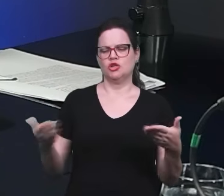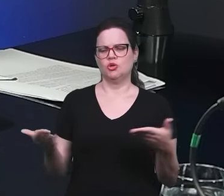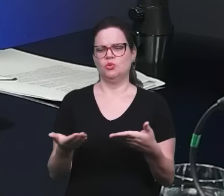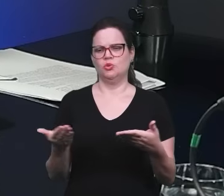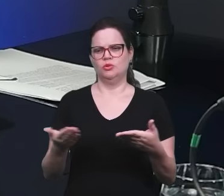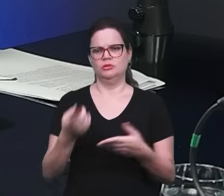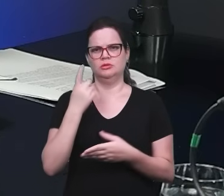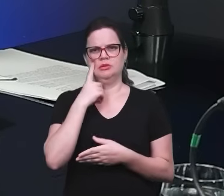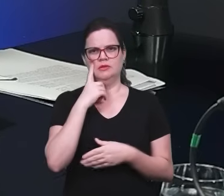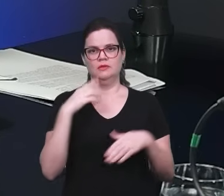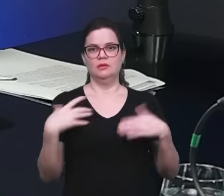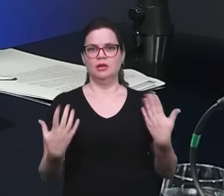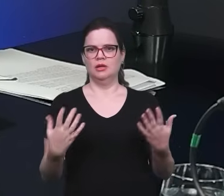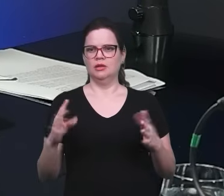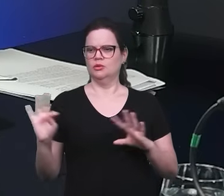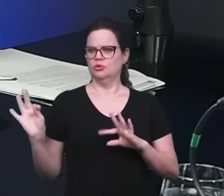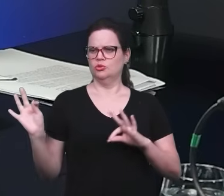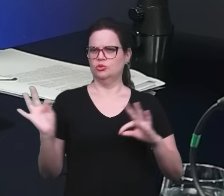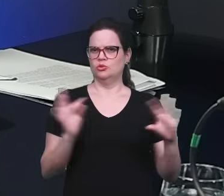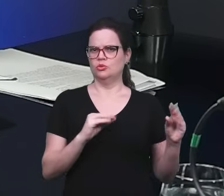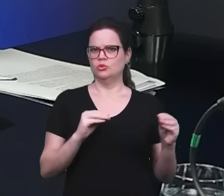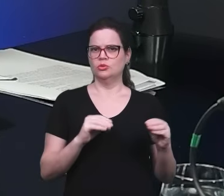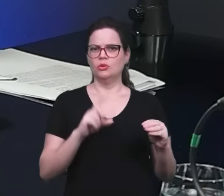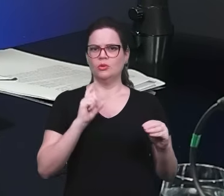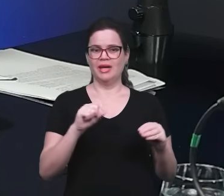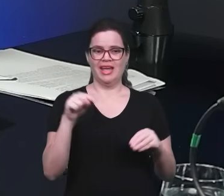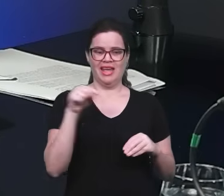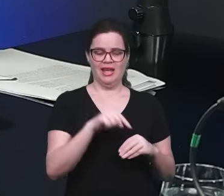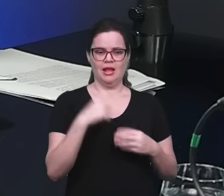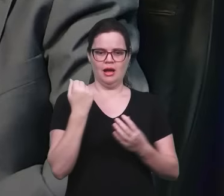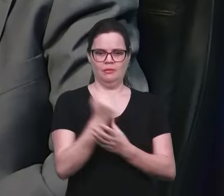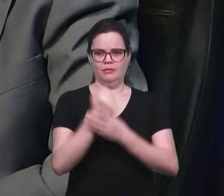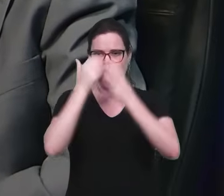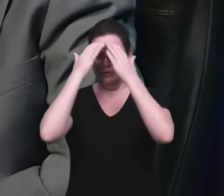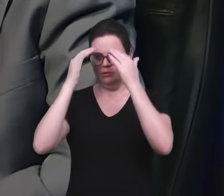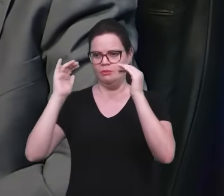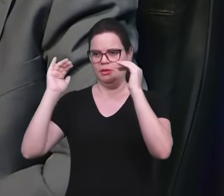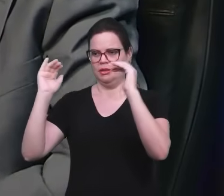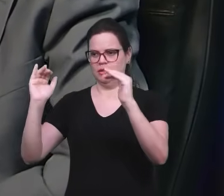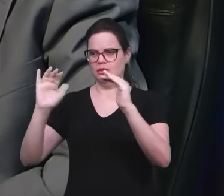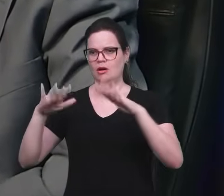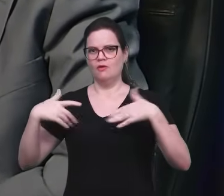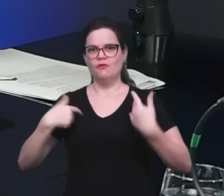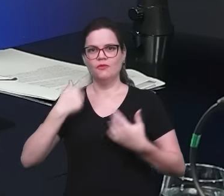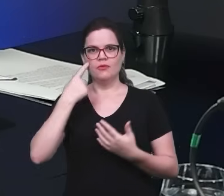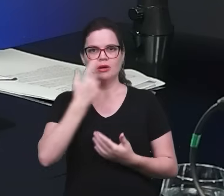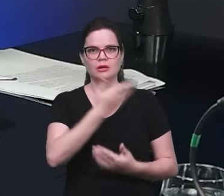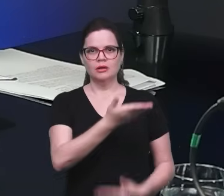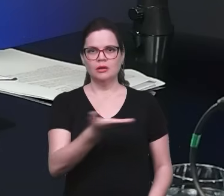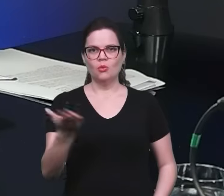todo o resultado da obediência dele. Glória a Deus. Então,